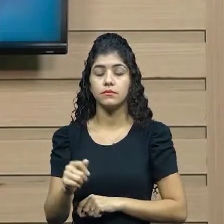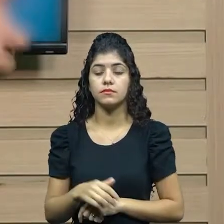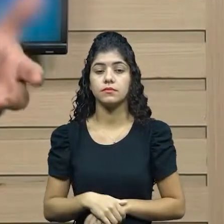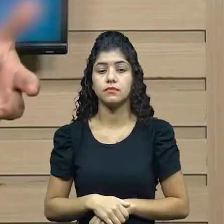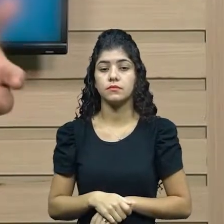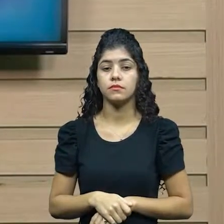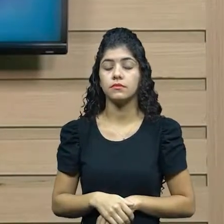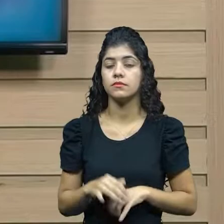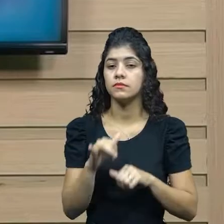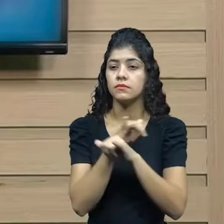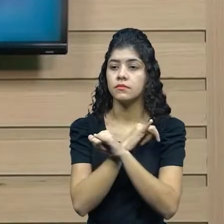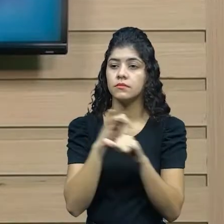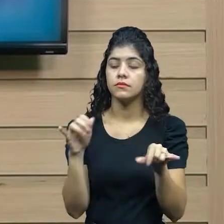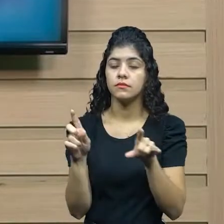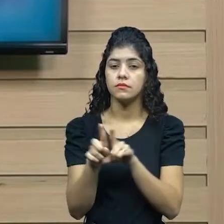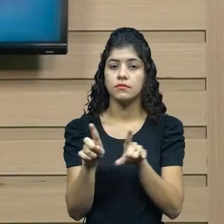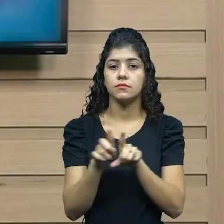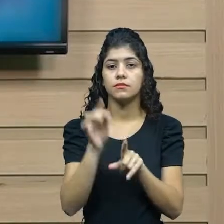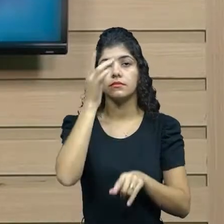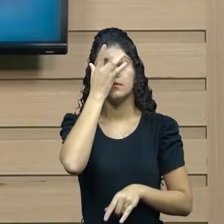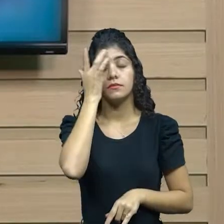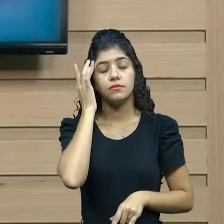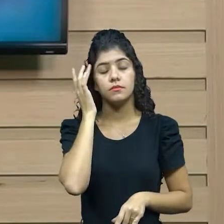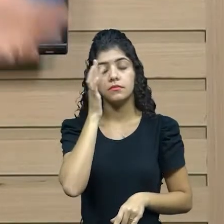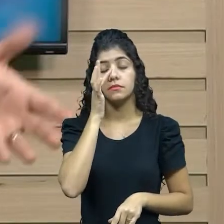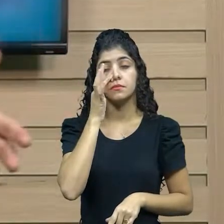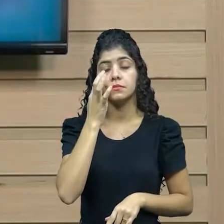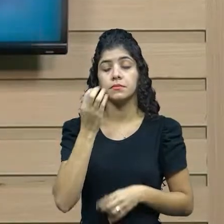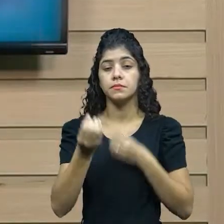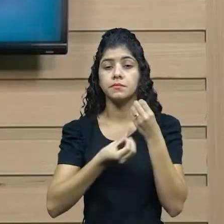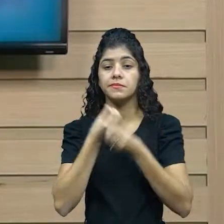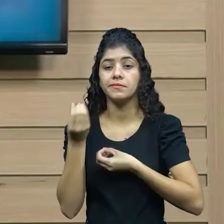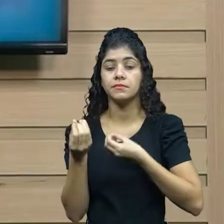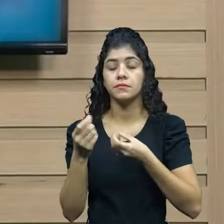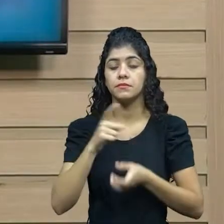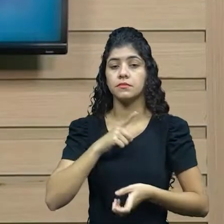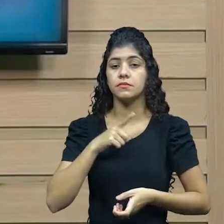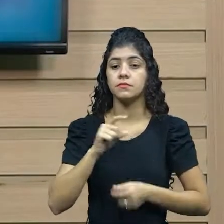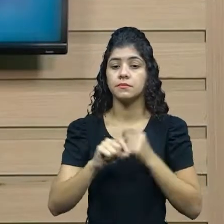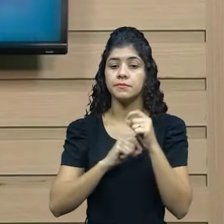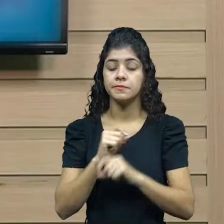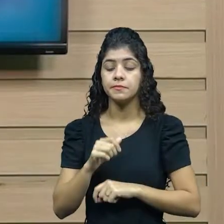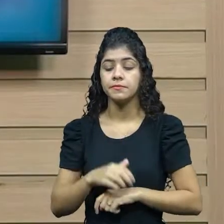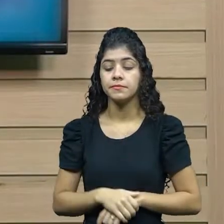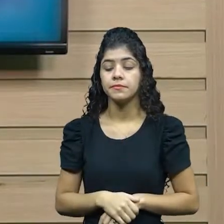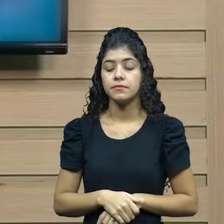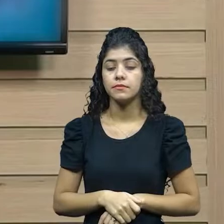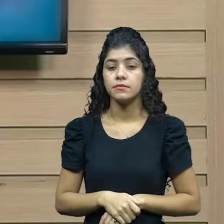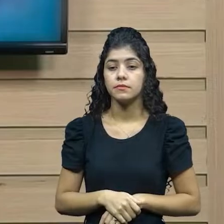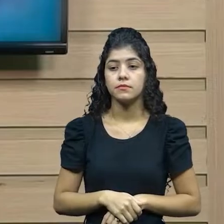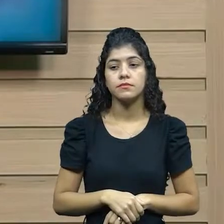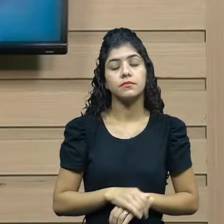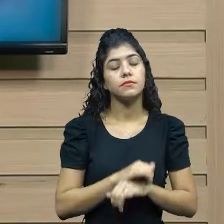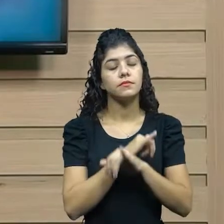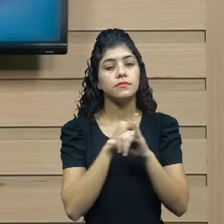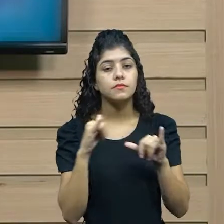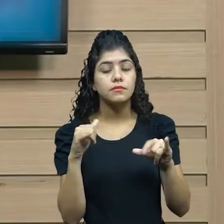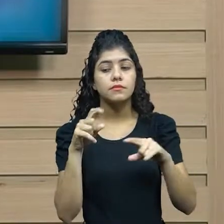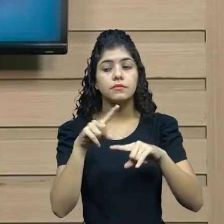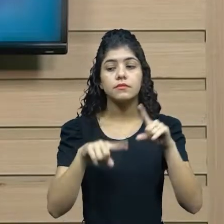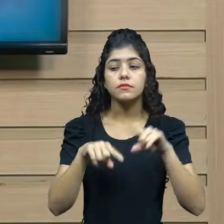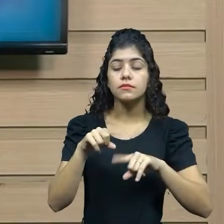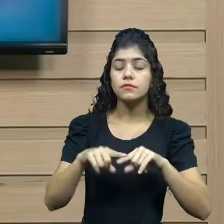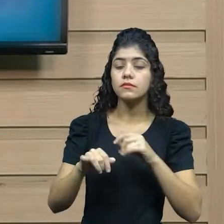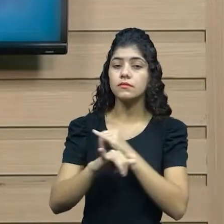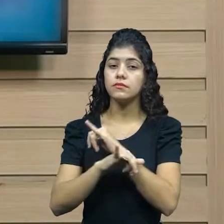informar ao cliente sobre como é que se tem se comportar, são dados, vender, por exemplo,